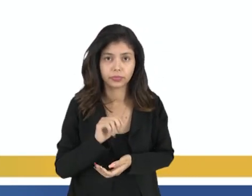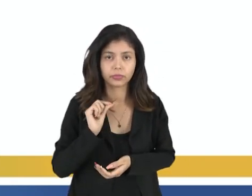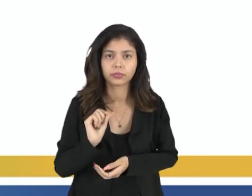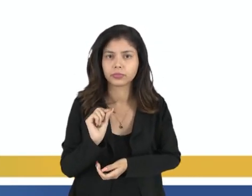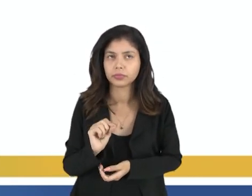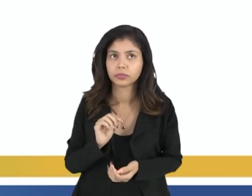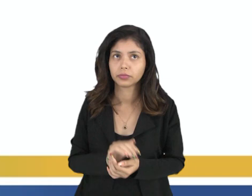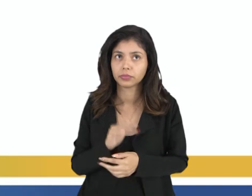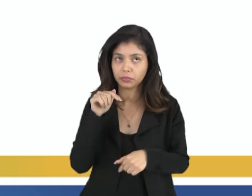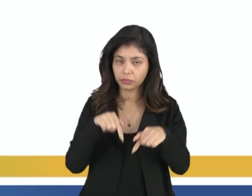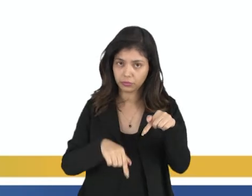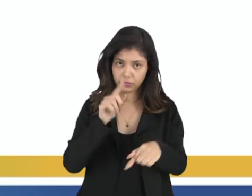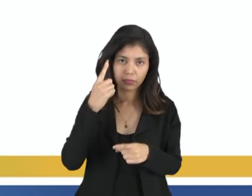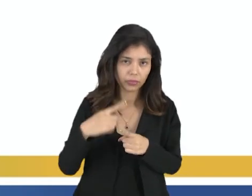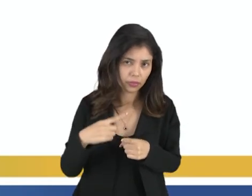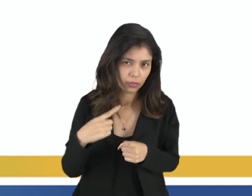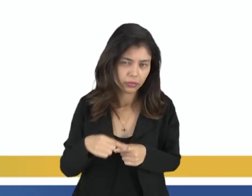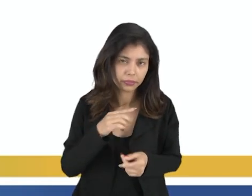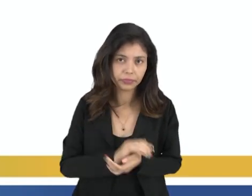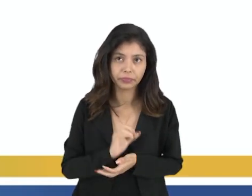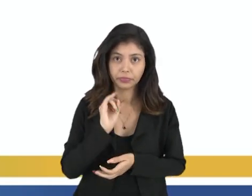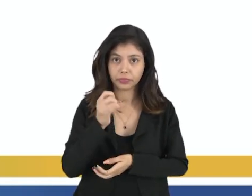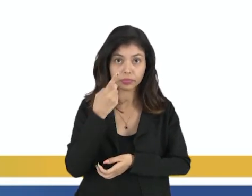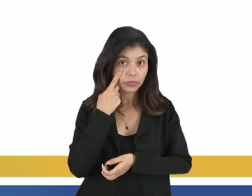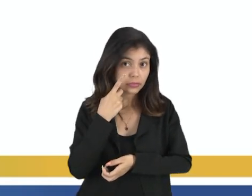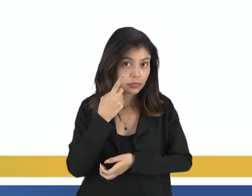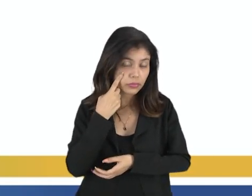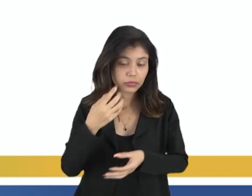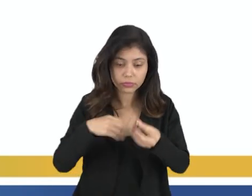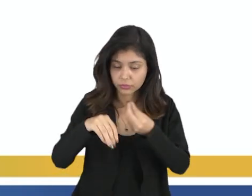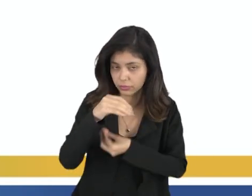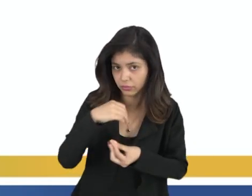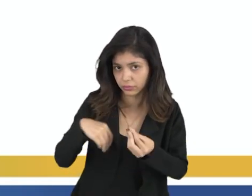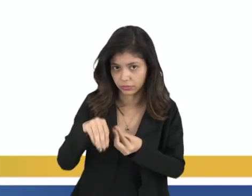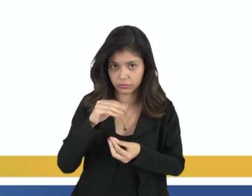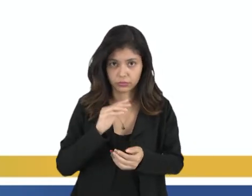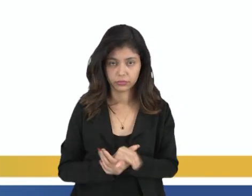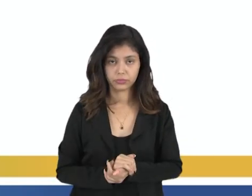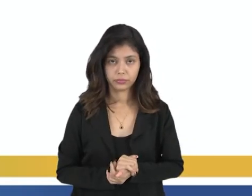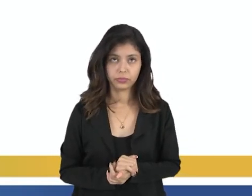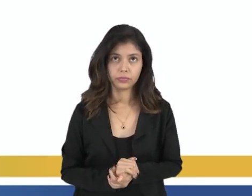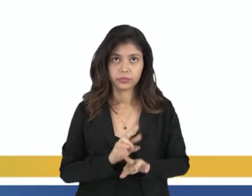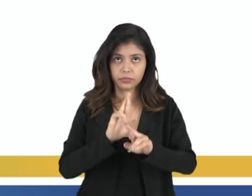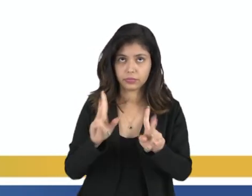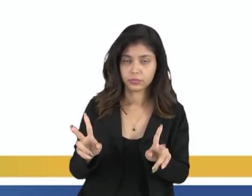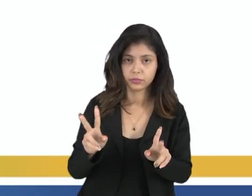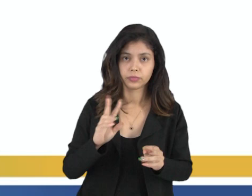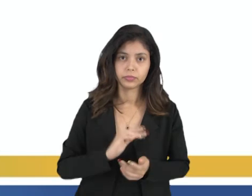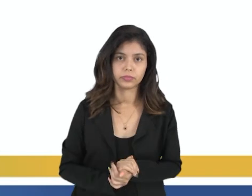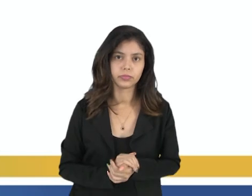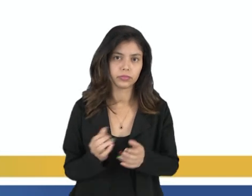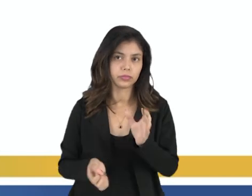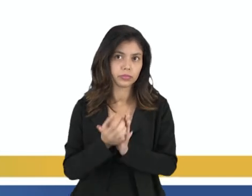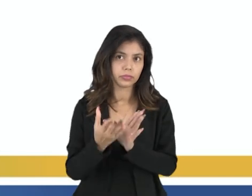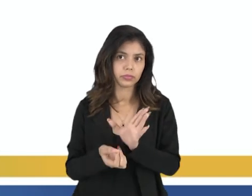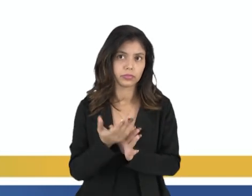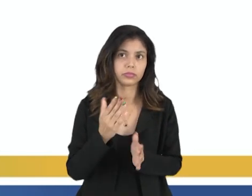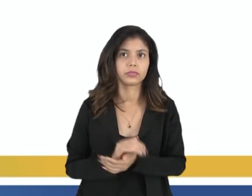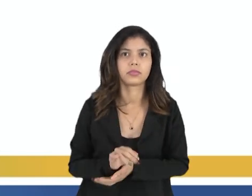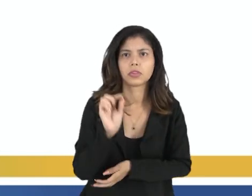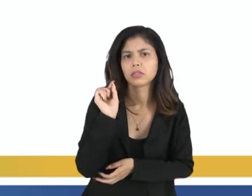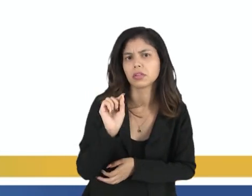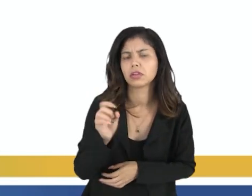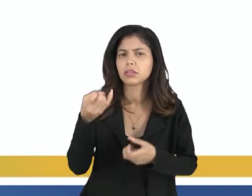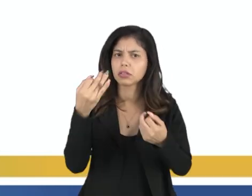um fenômeno químico, por quê? Se a gente olhar para os reagentes, eles são diferentes do produto. O que